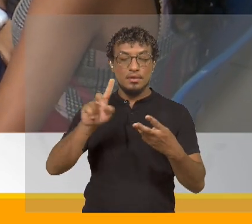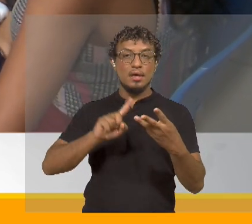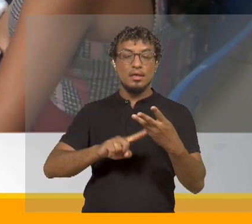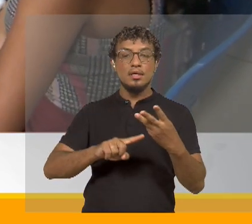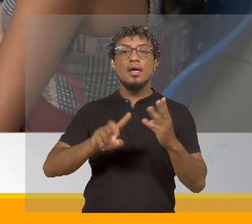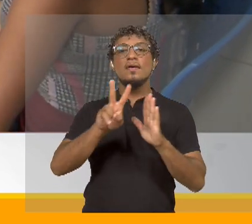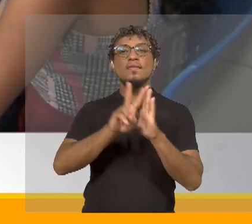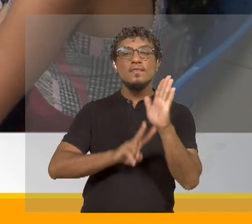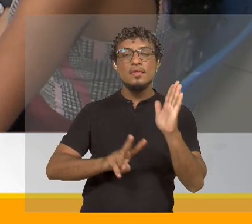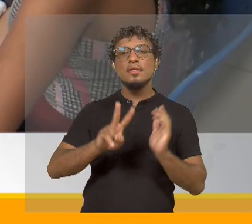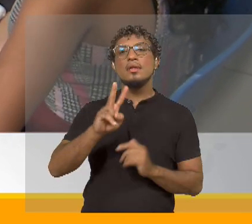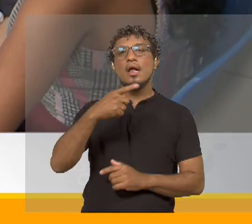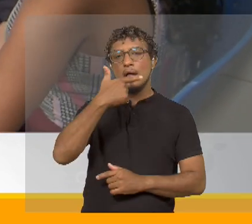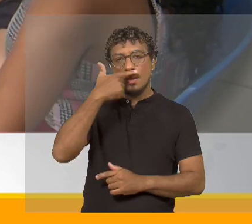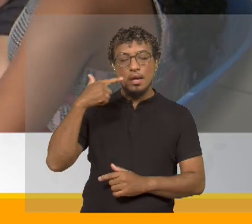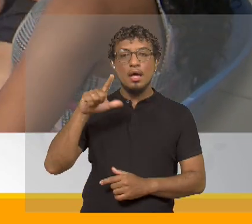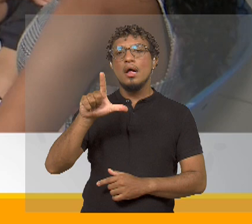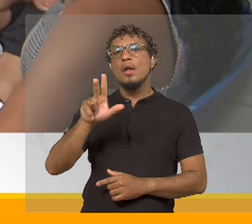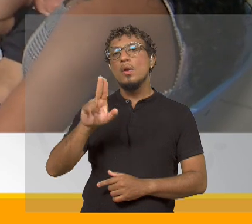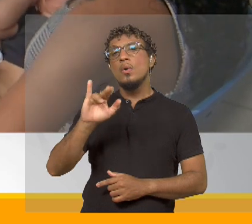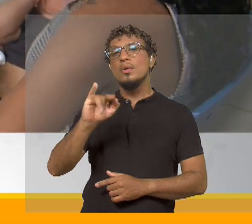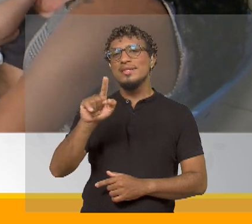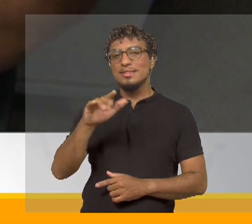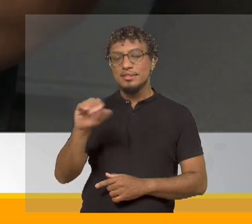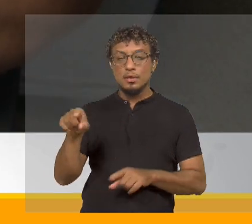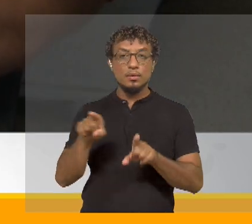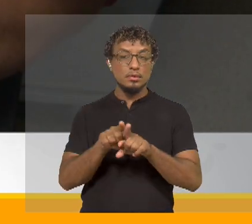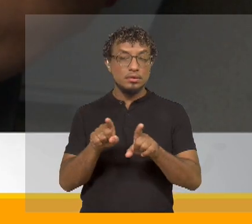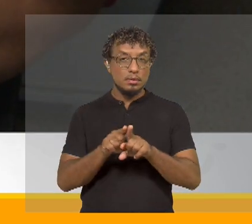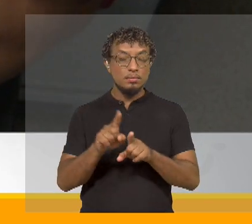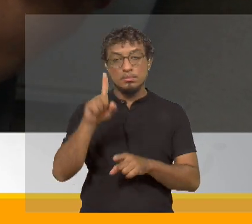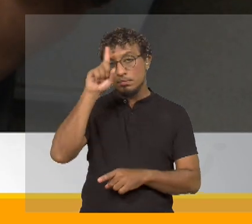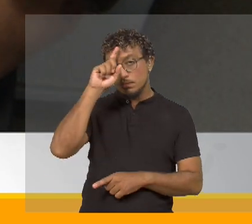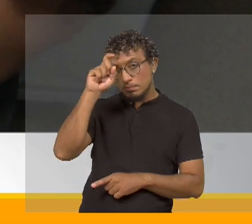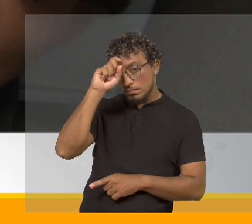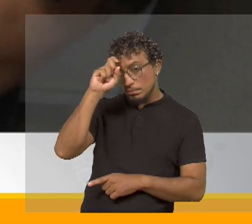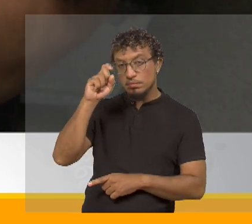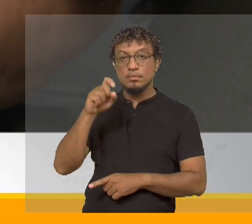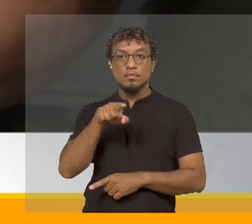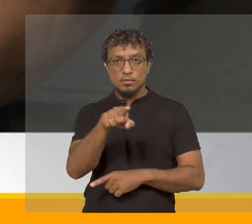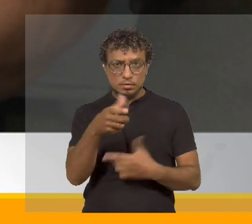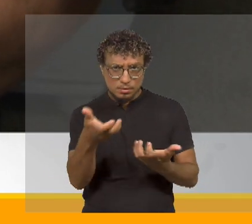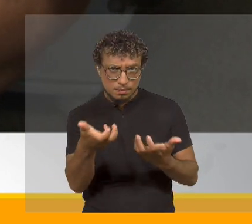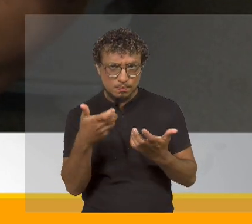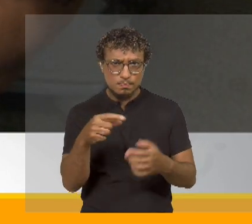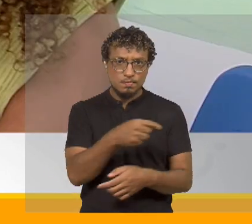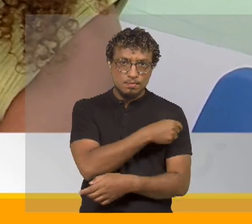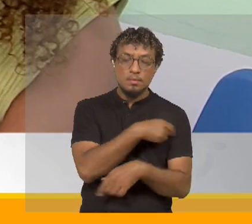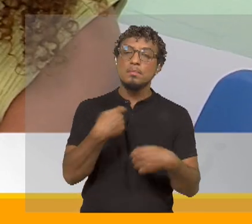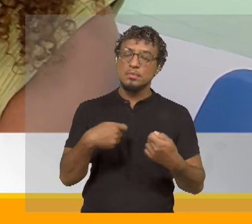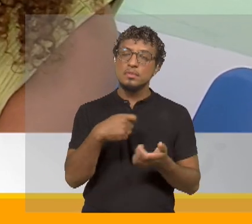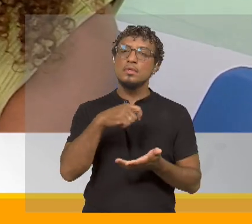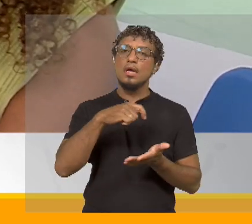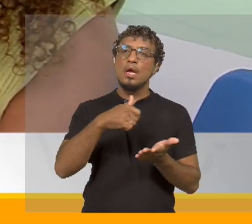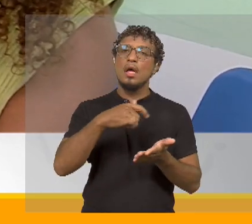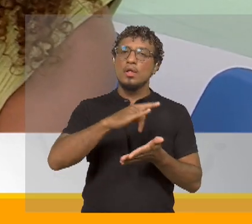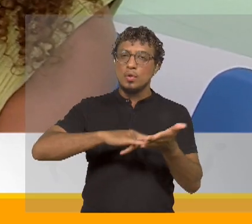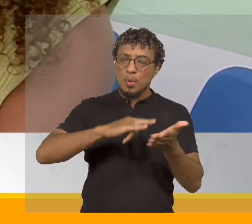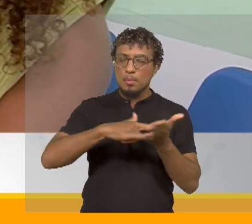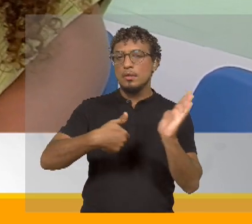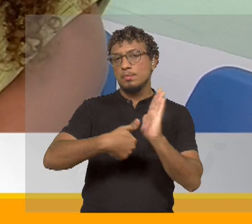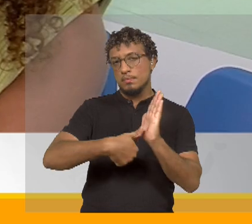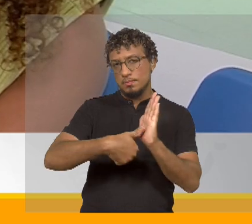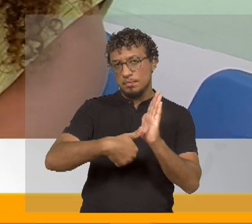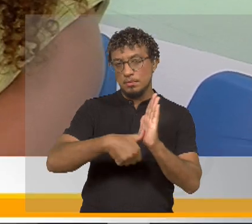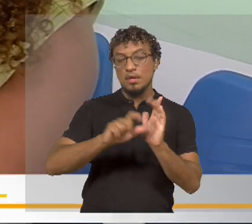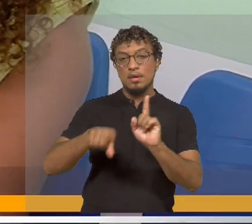Luizão, e os hospitais Genésio Rego e Aquiles Lisboa. Para se vacinar, é necessário apresentar um documento de identificação